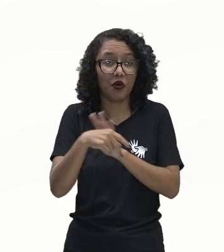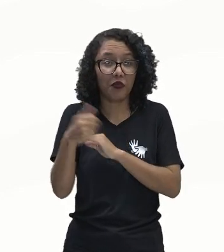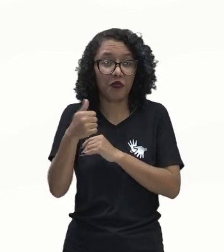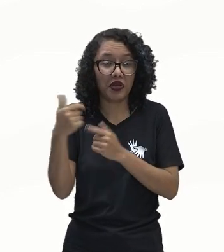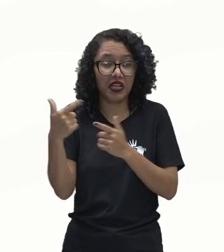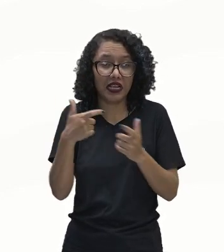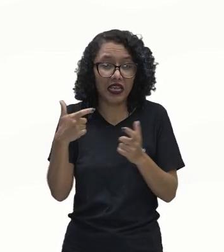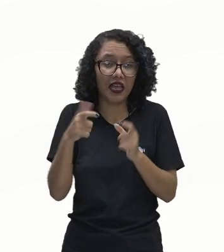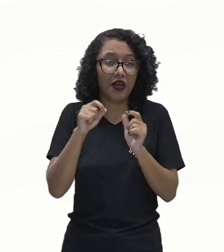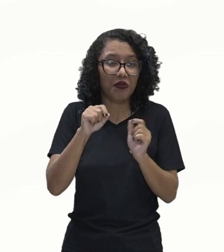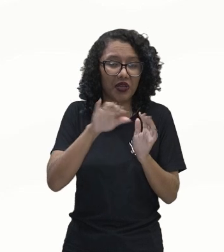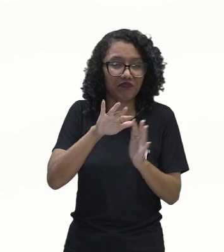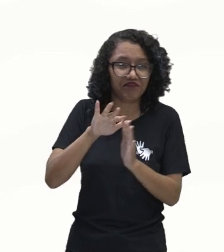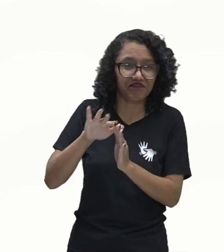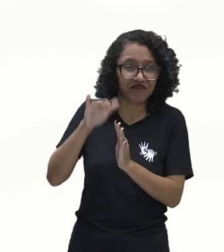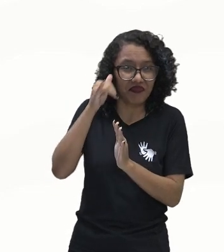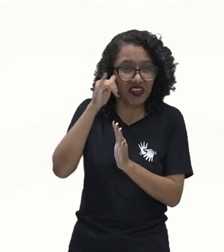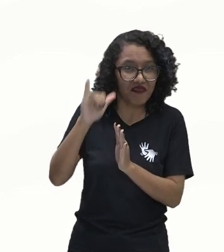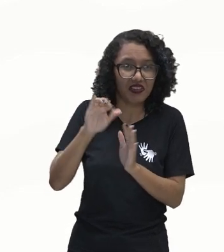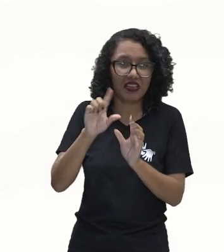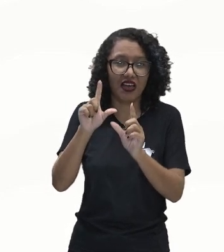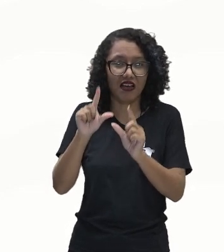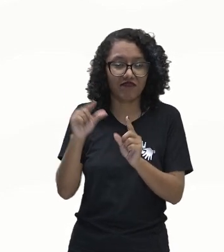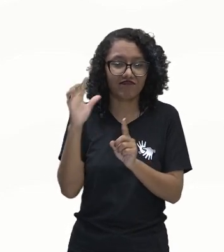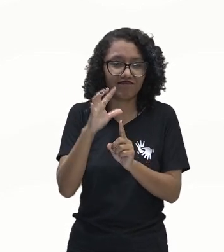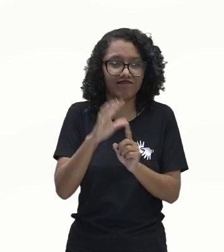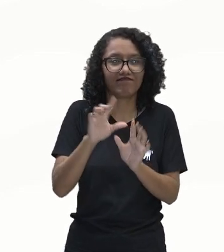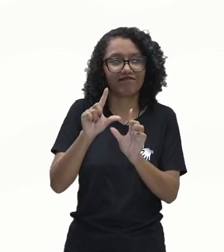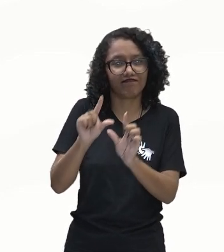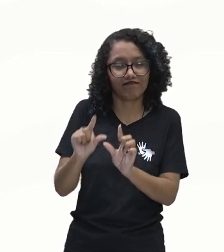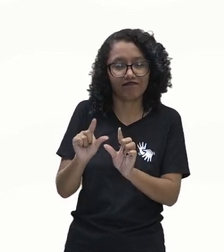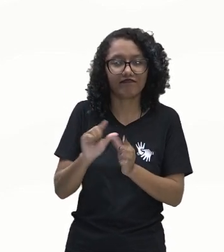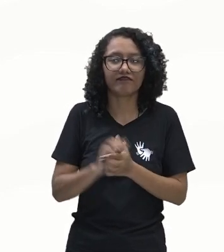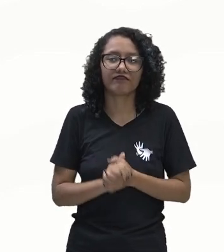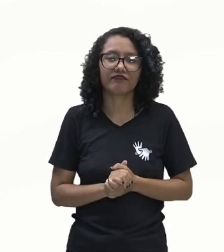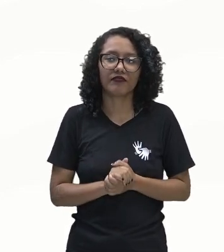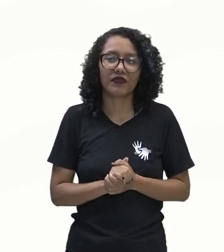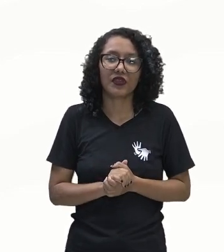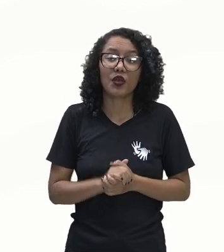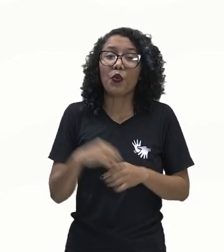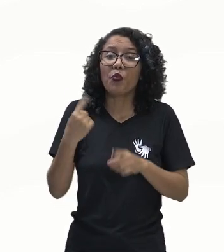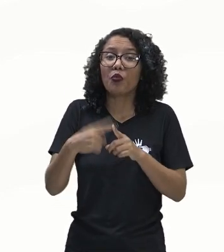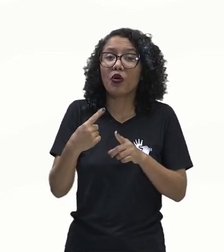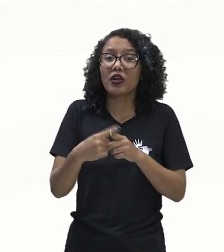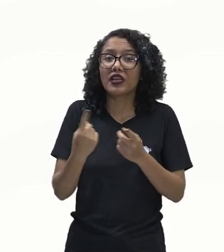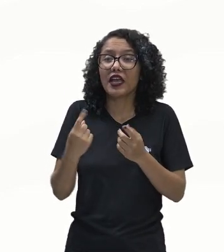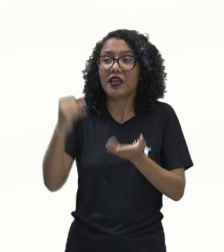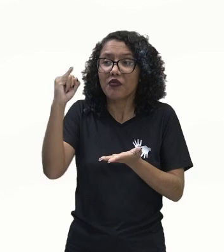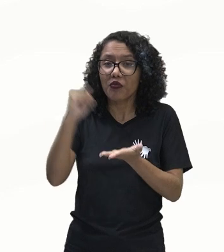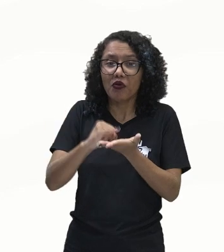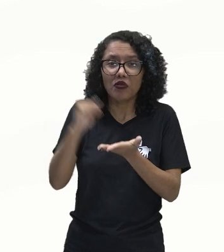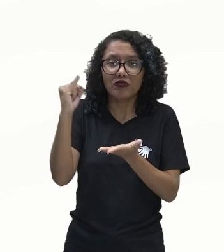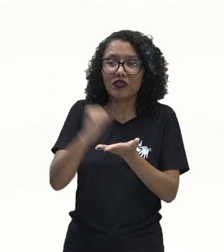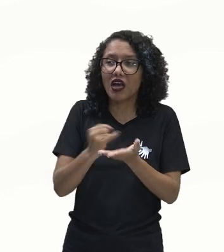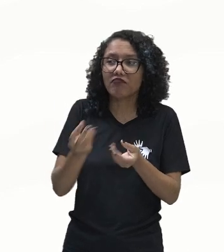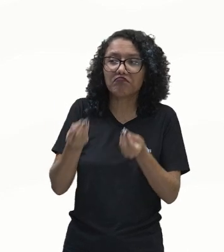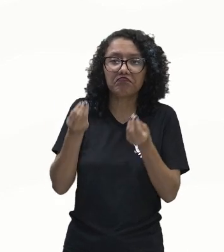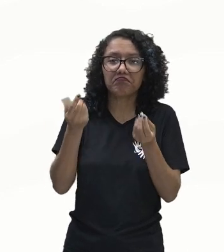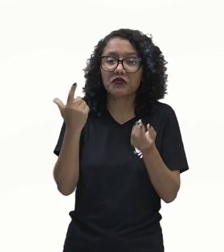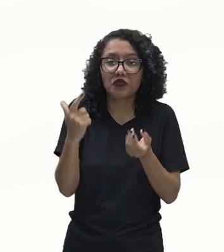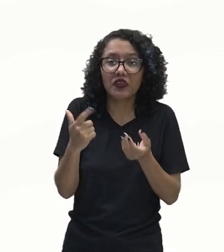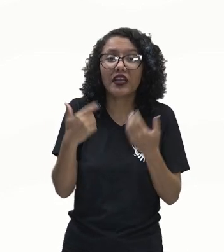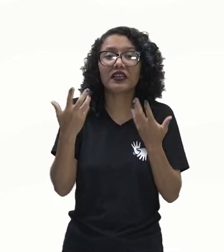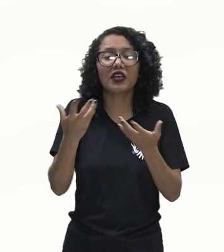Mundial vai trazer para a economia brasileira. Como não tinha de onde eles importarem, eles vão começar a produzir esses